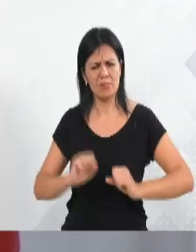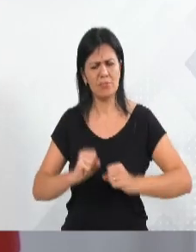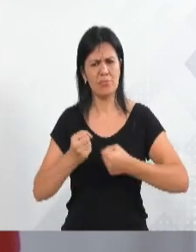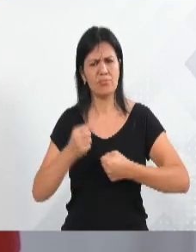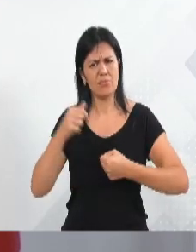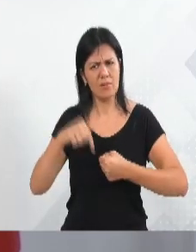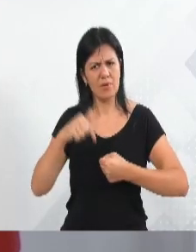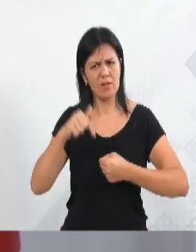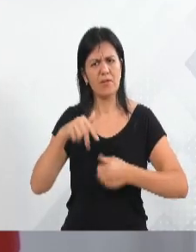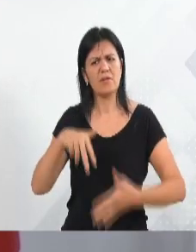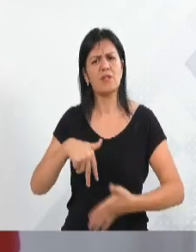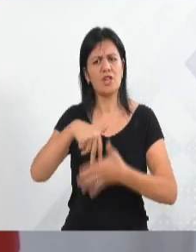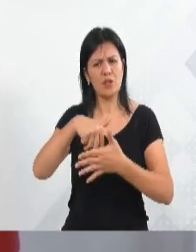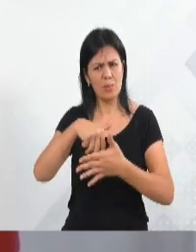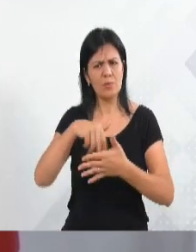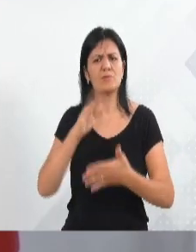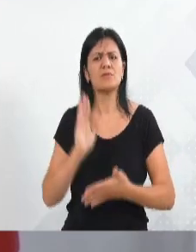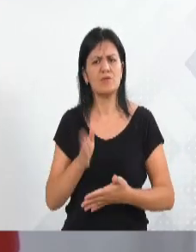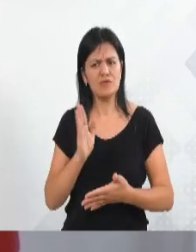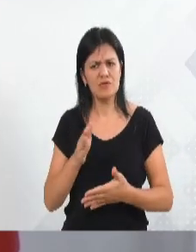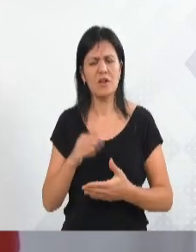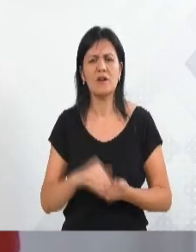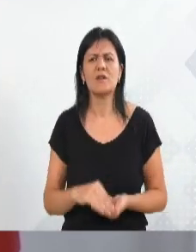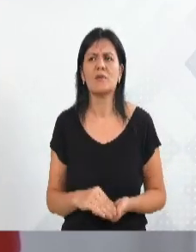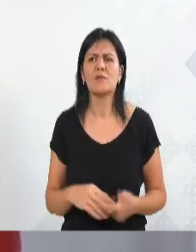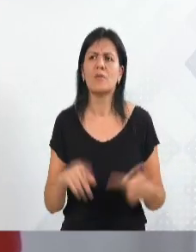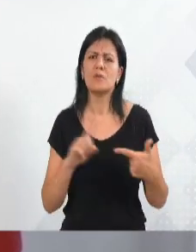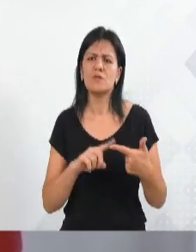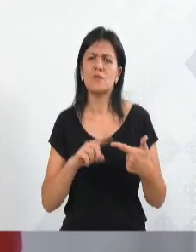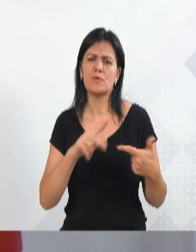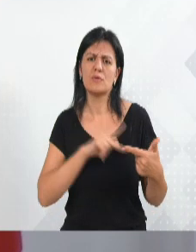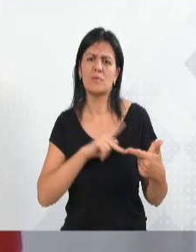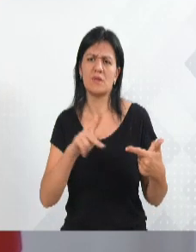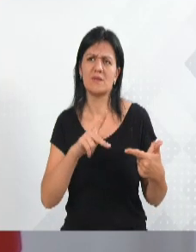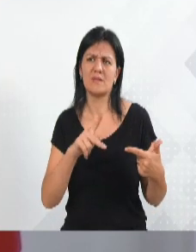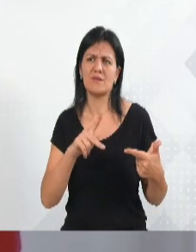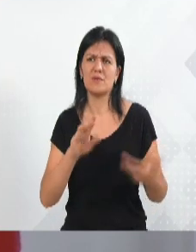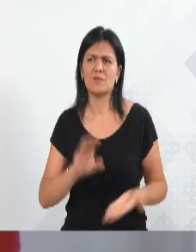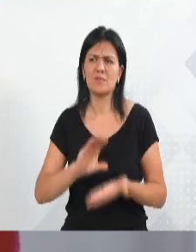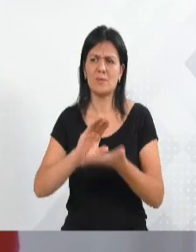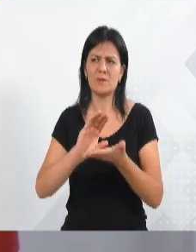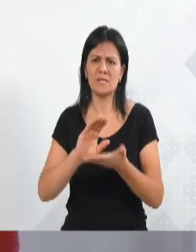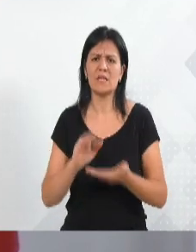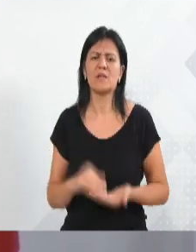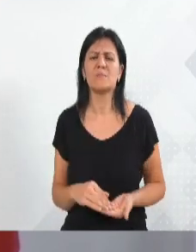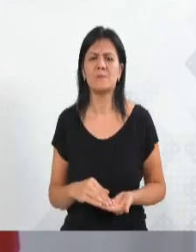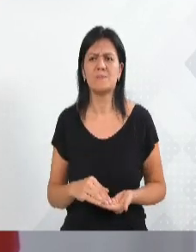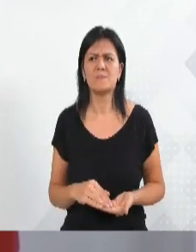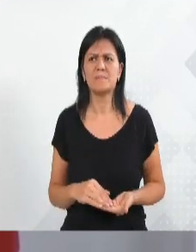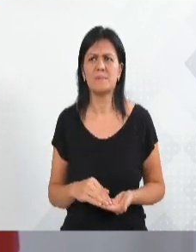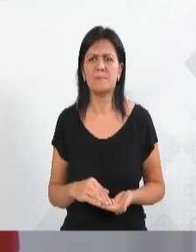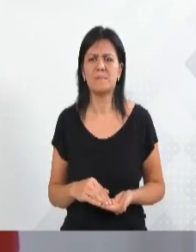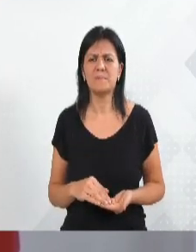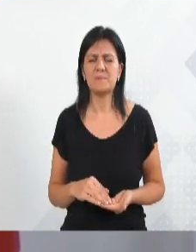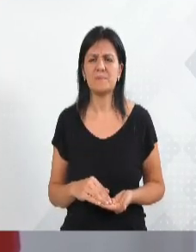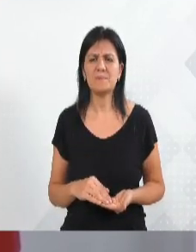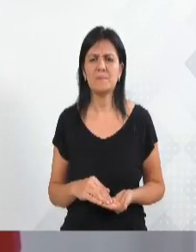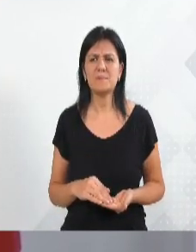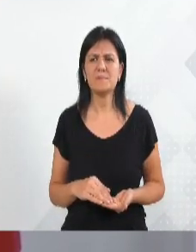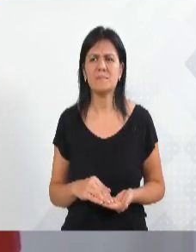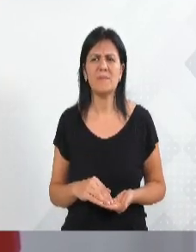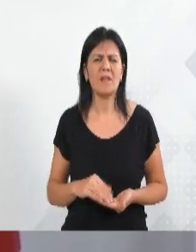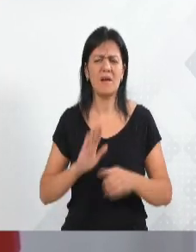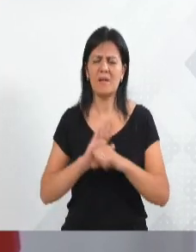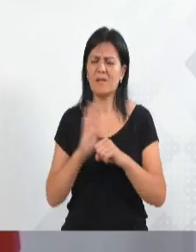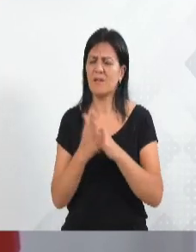Central nessa casa, como vice-presidente do Conselho Comunitário de Segurança da Itopava Central, e acho aquele